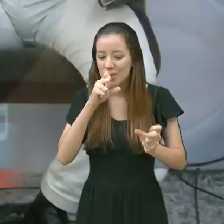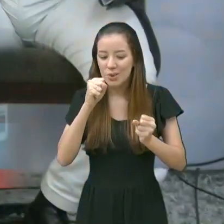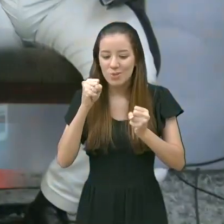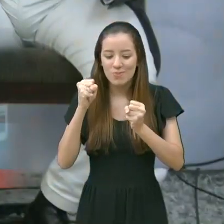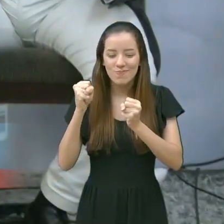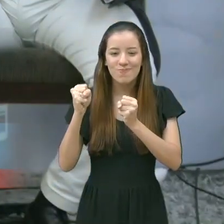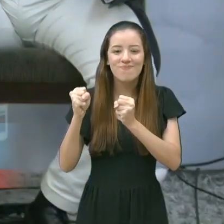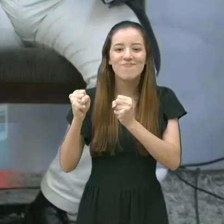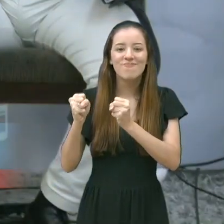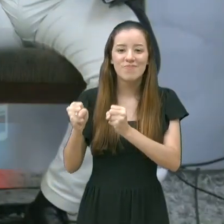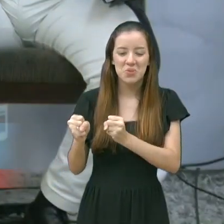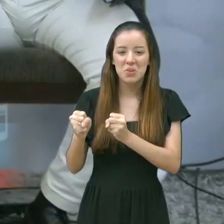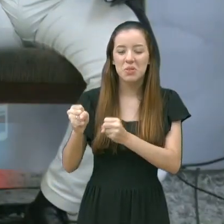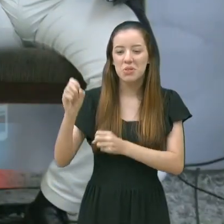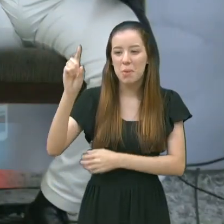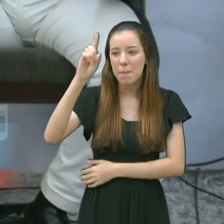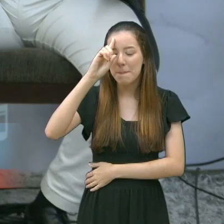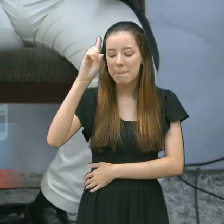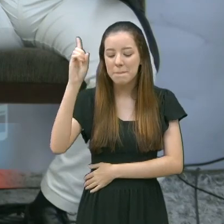Israel